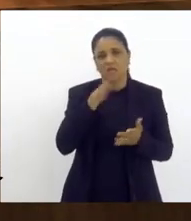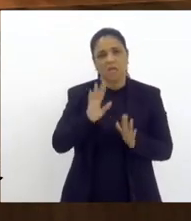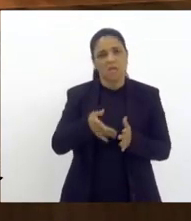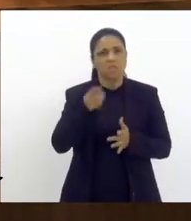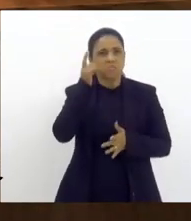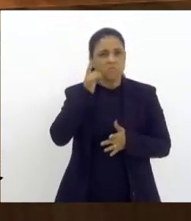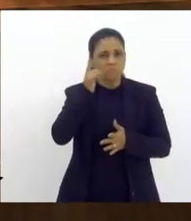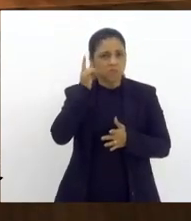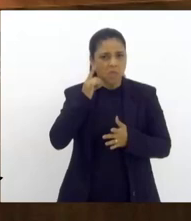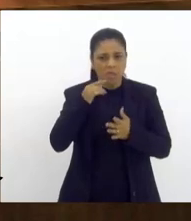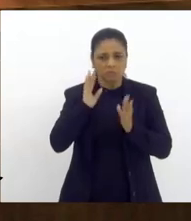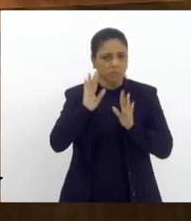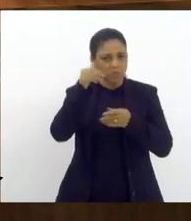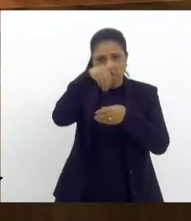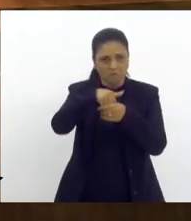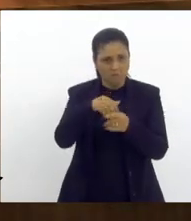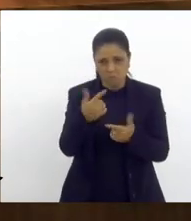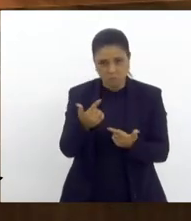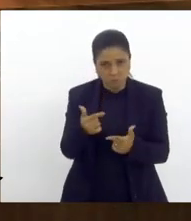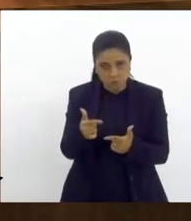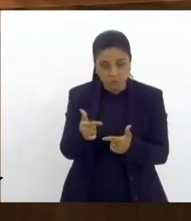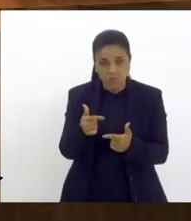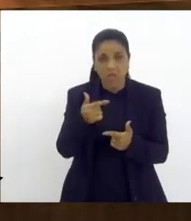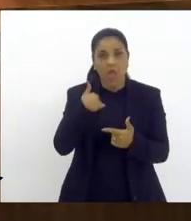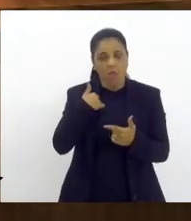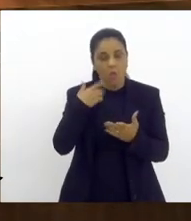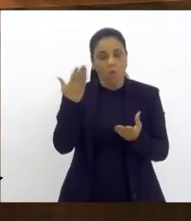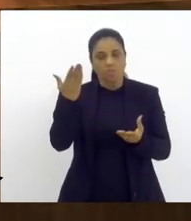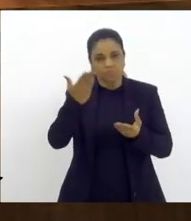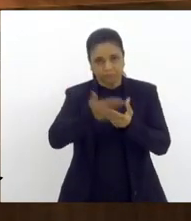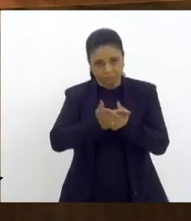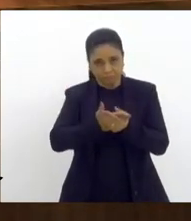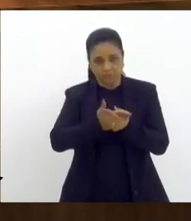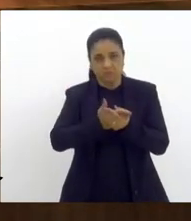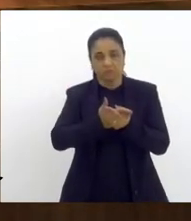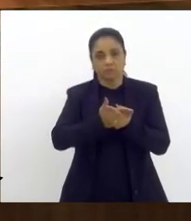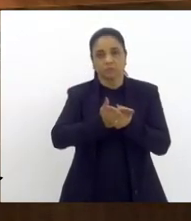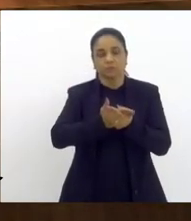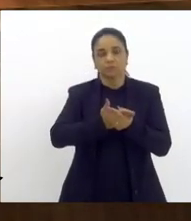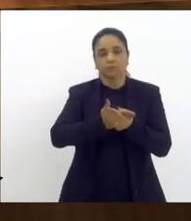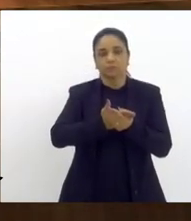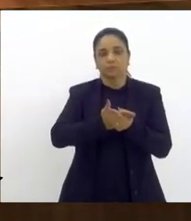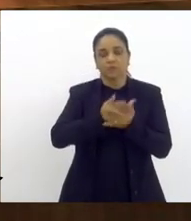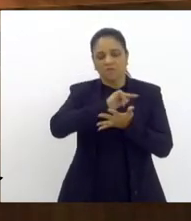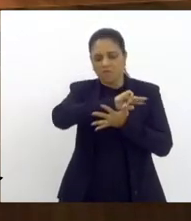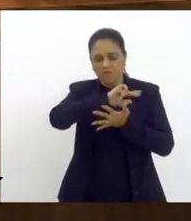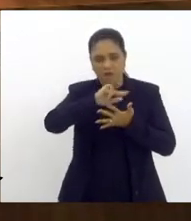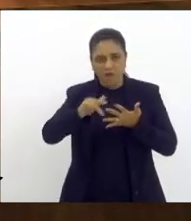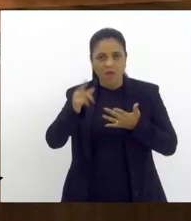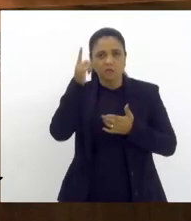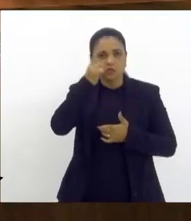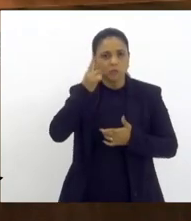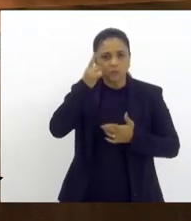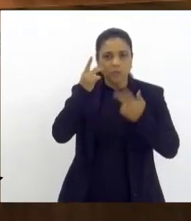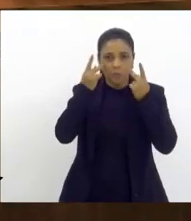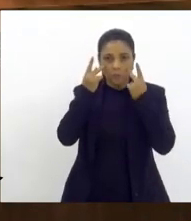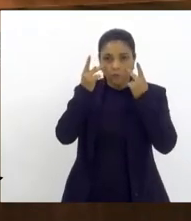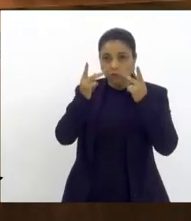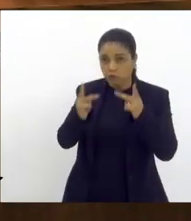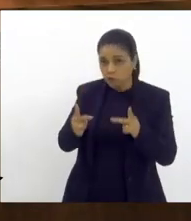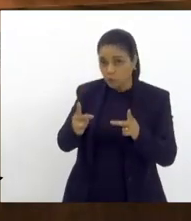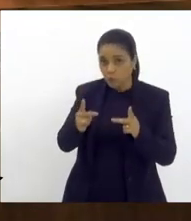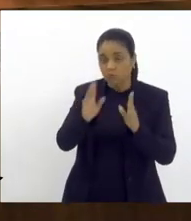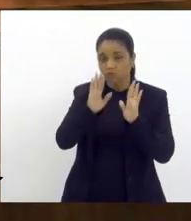Deputado à época eu imediatamente protocolei com dezenas de Deputados testemunhas já